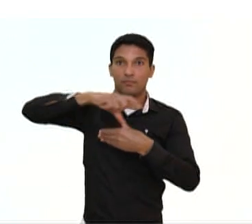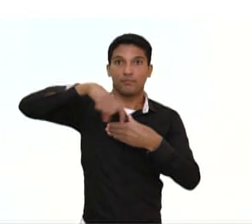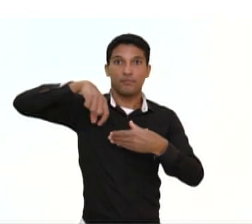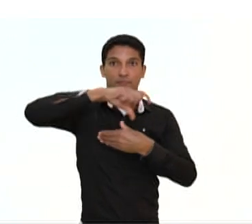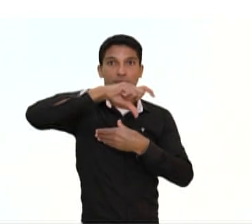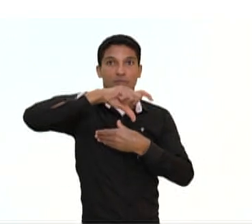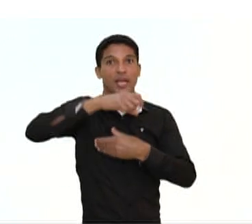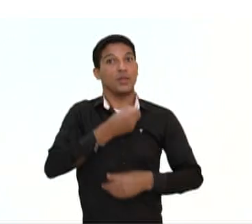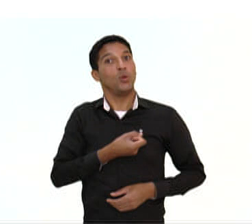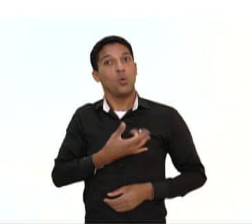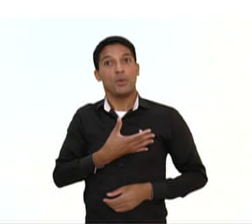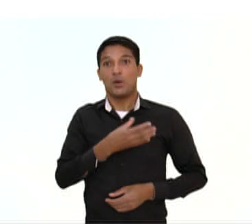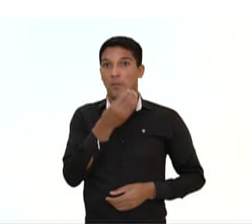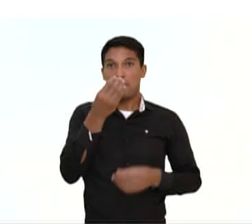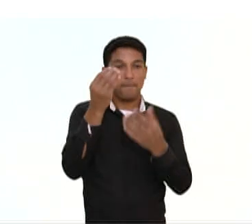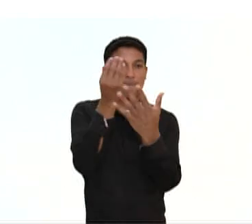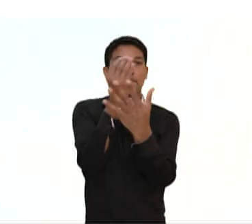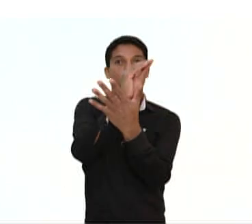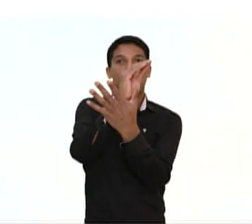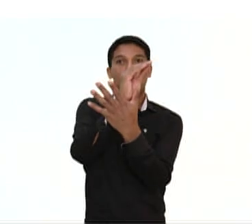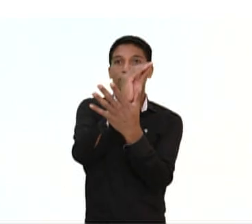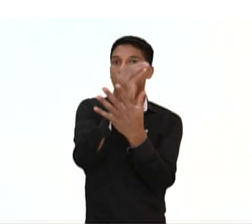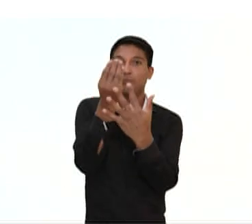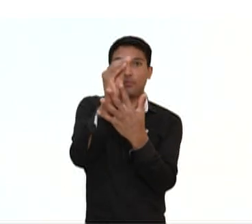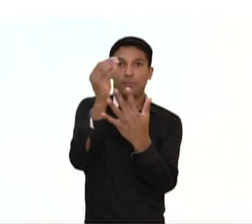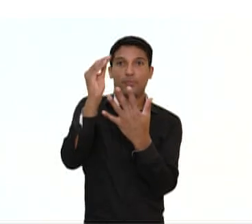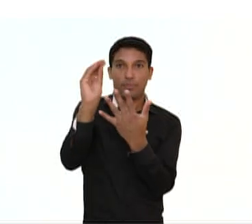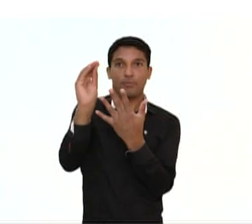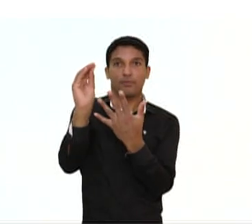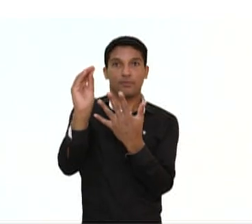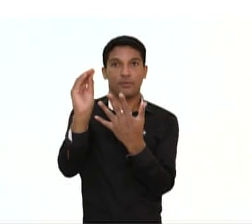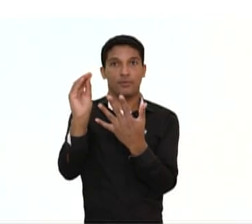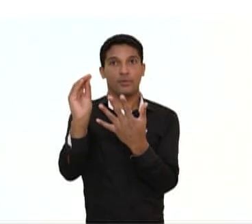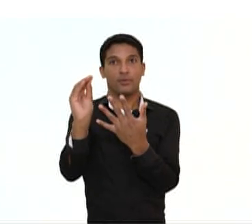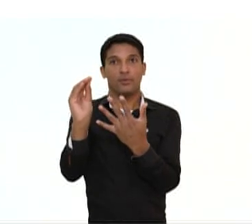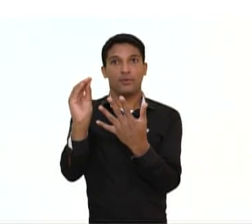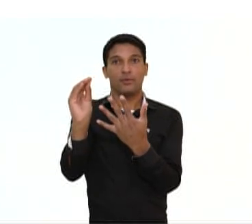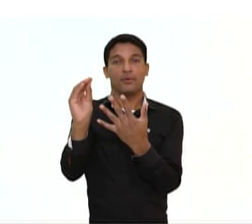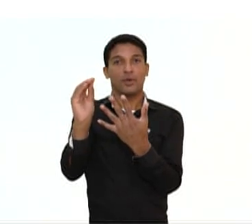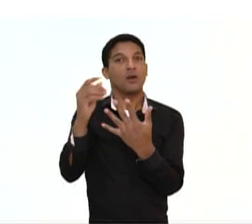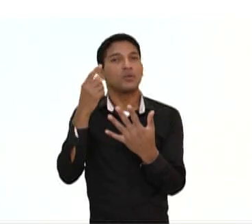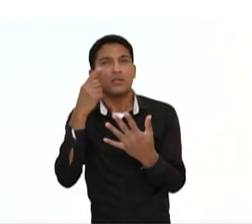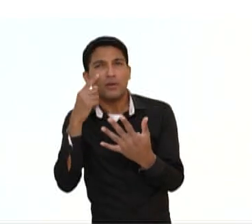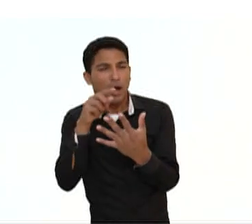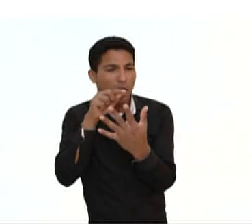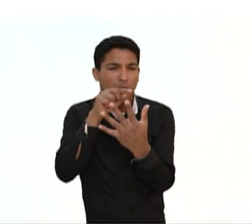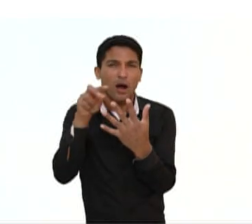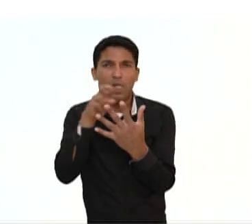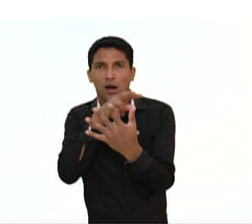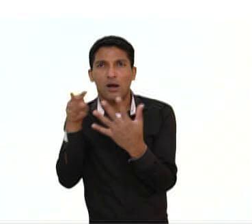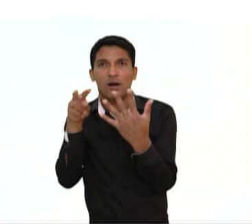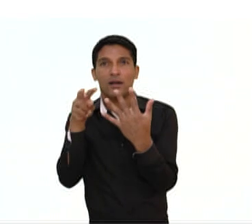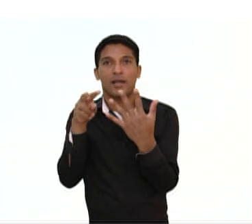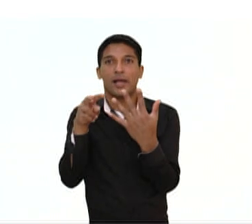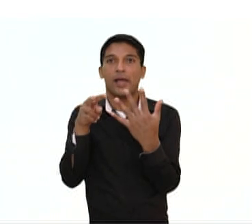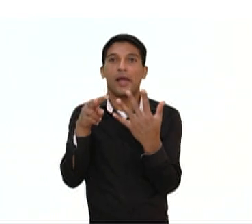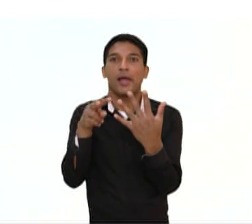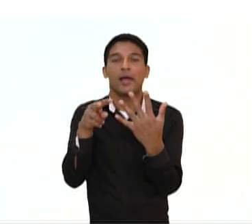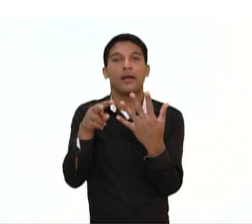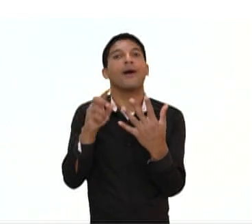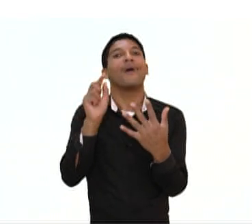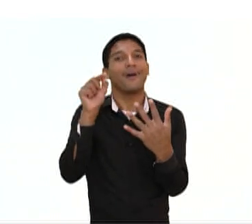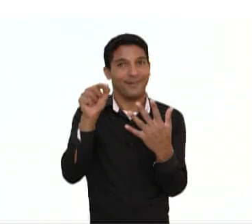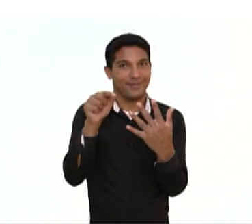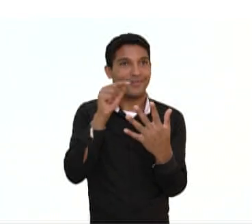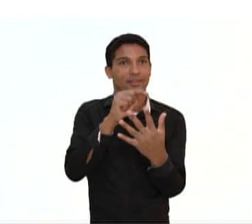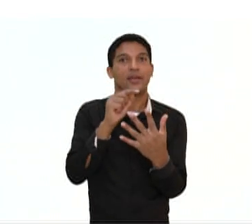posição definida. Definido isso, eu posso dizer se é arranjo ou combinação, certo? Nesse caso vai ser o quê?